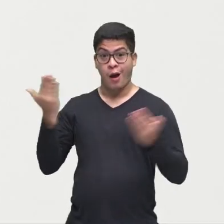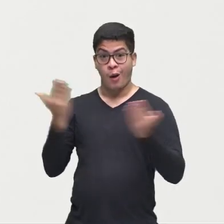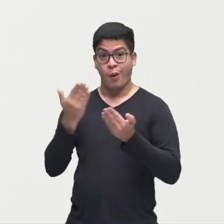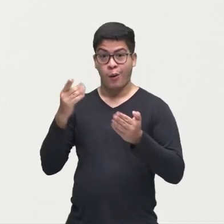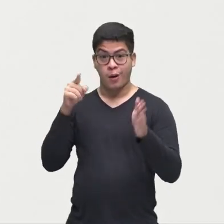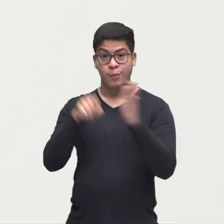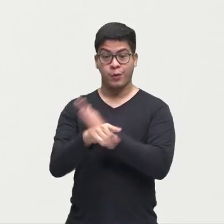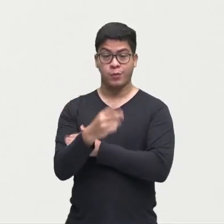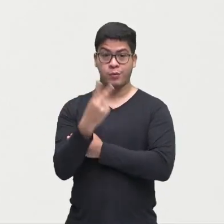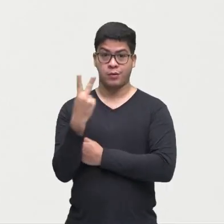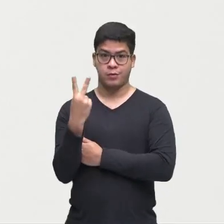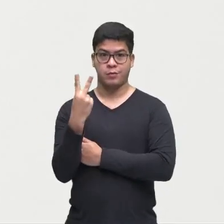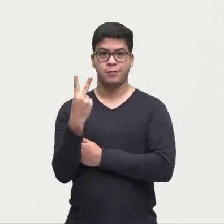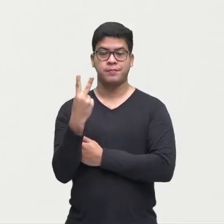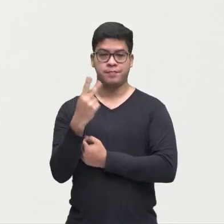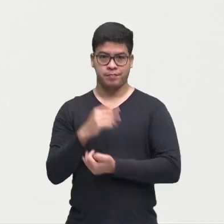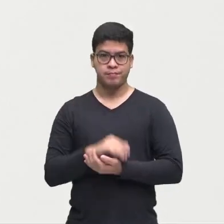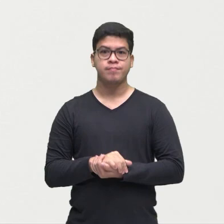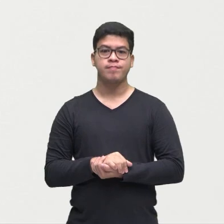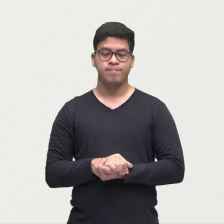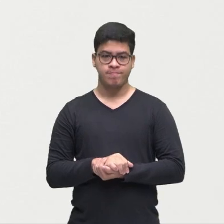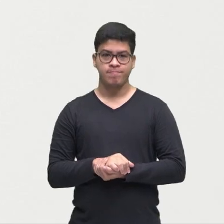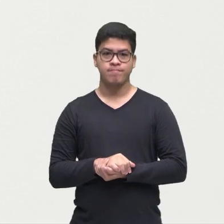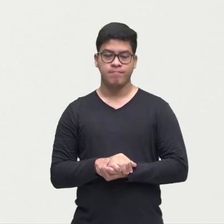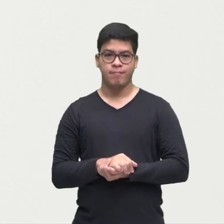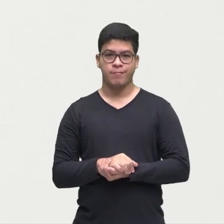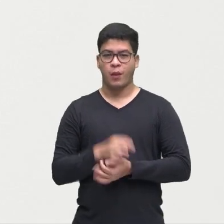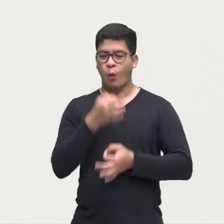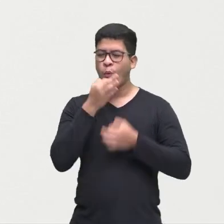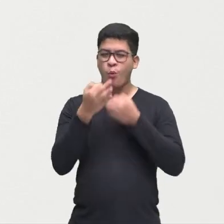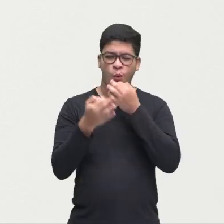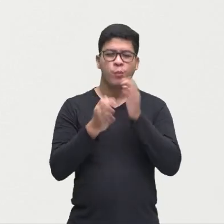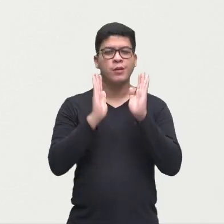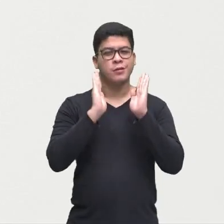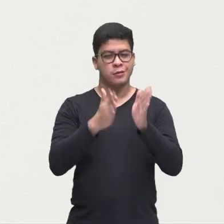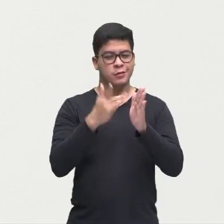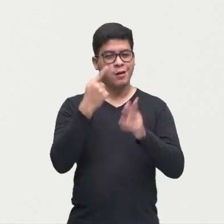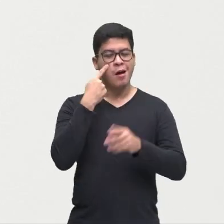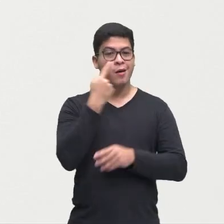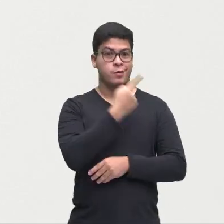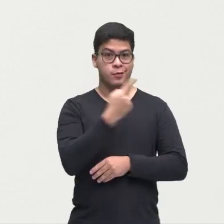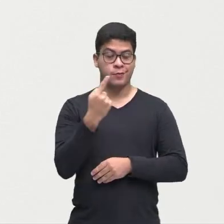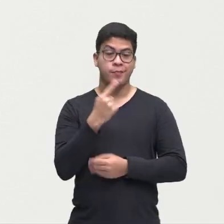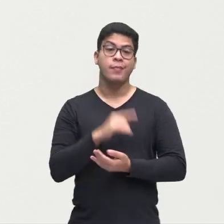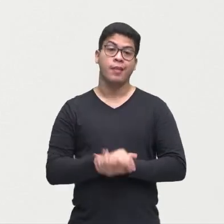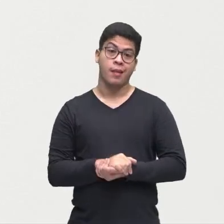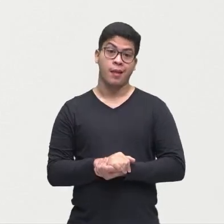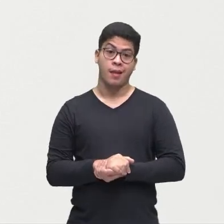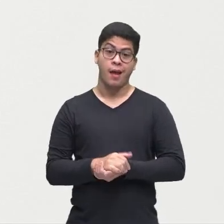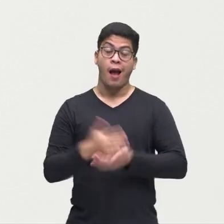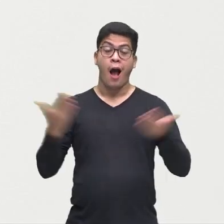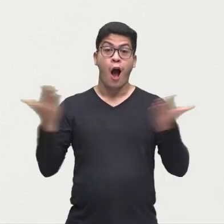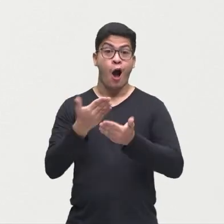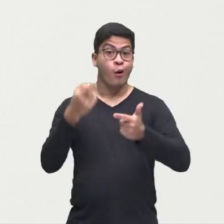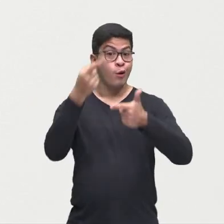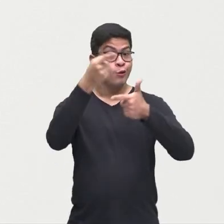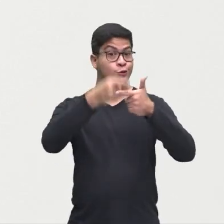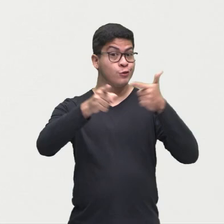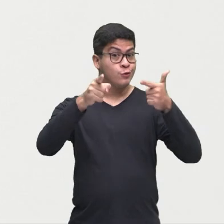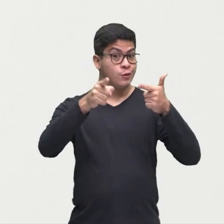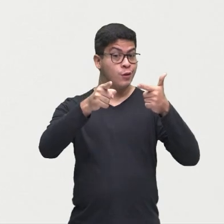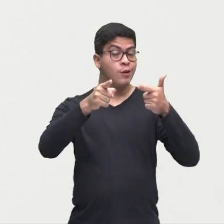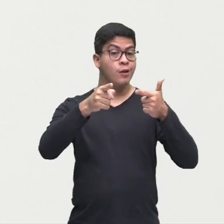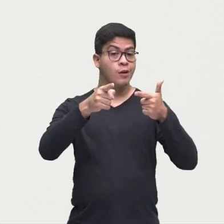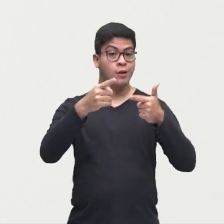tá? Aqui são os comentários, né, que nós já vimos. Determine os divisores de 45